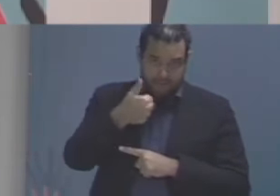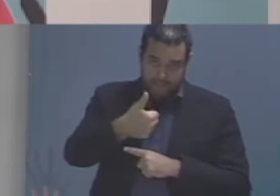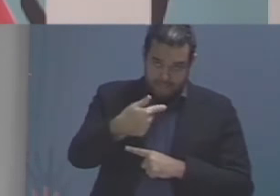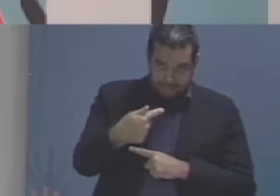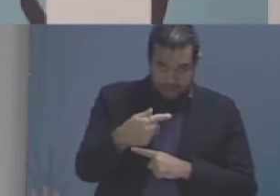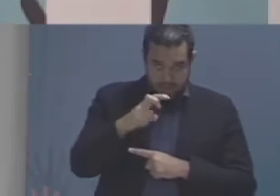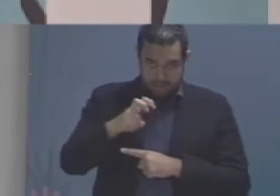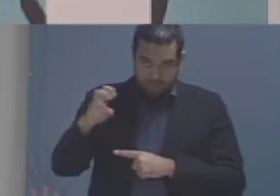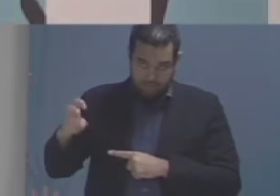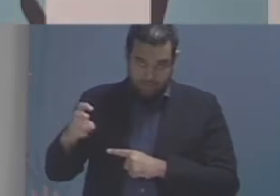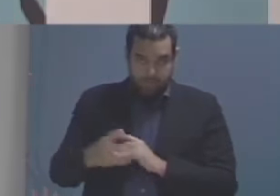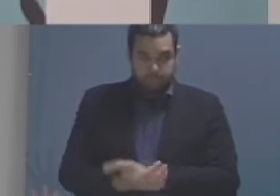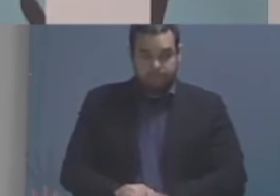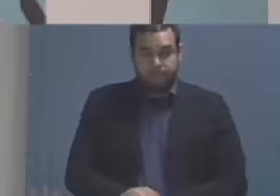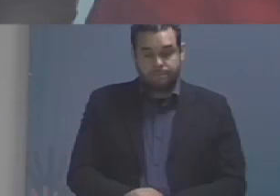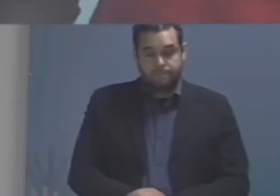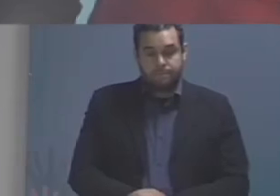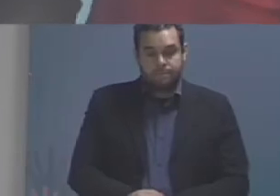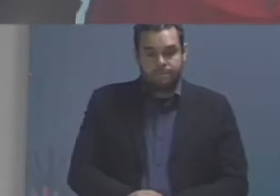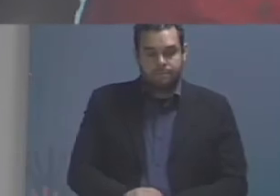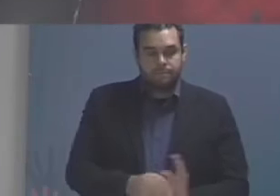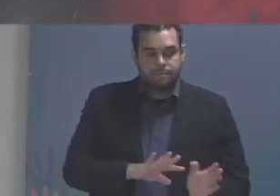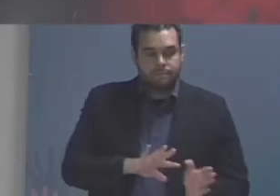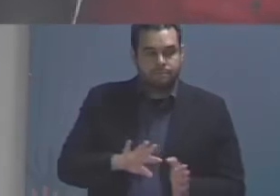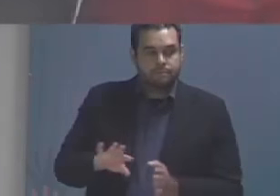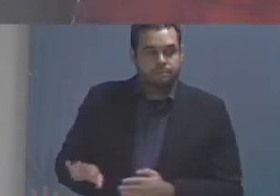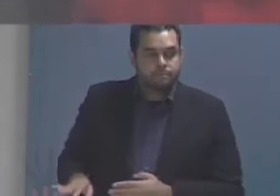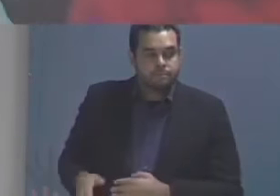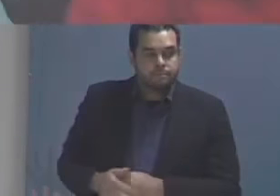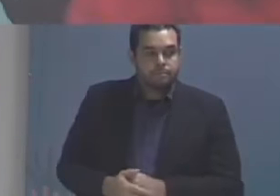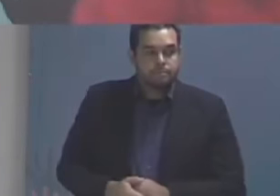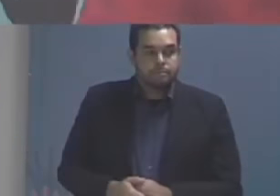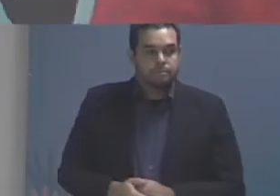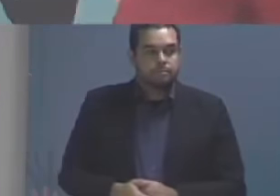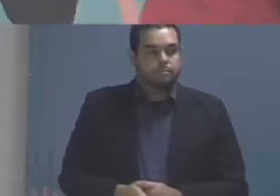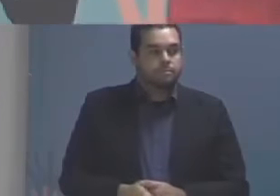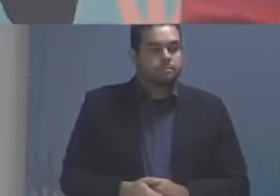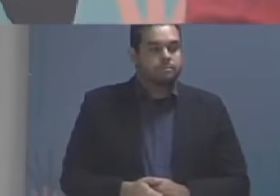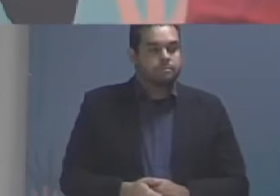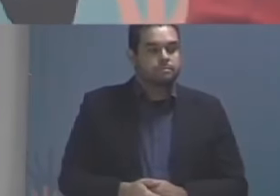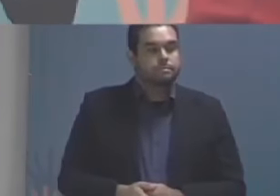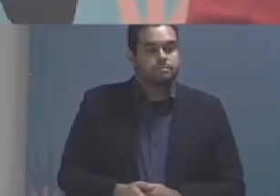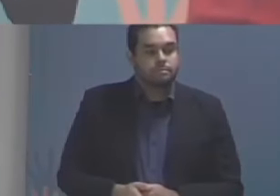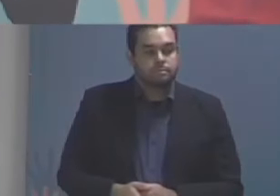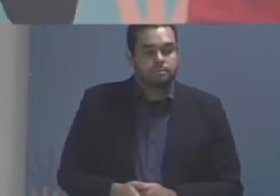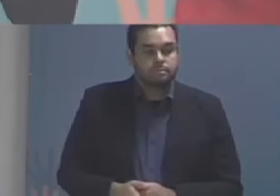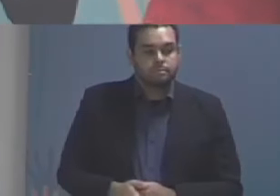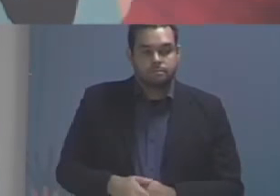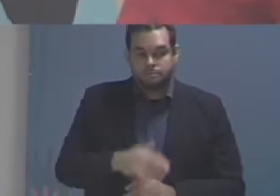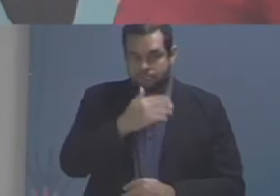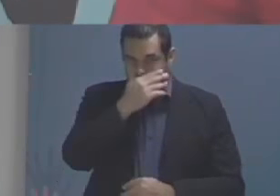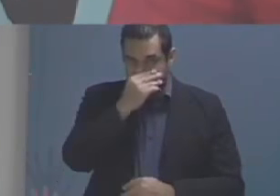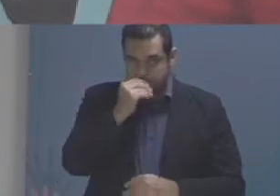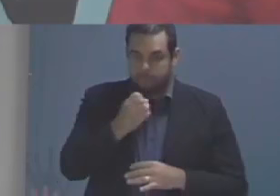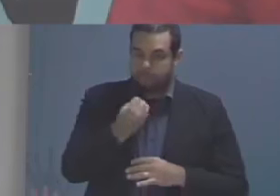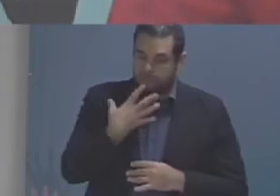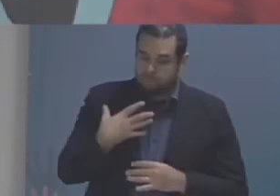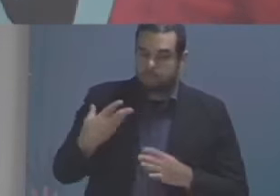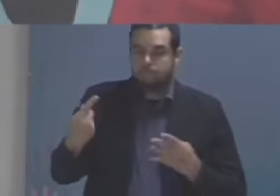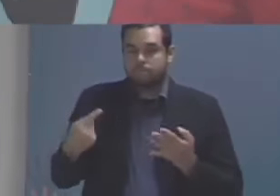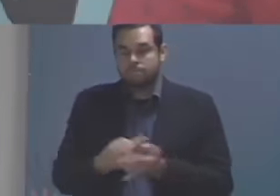1755. 1 minuto e 30, candidato. Rogério Giannini. Sobrecarga de trabalho da... Uma pergunta excelente também. Eu